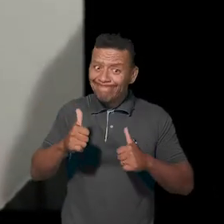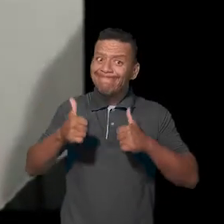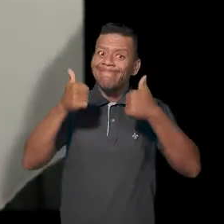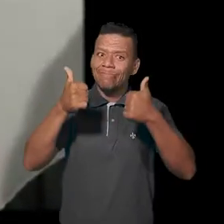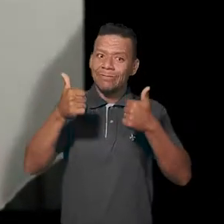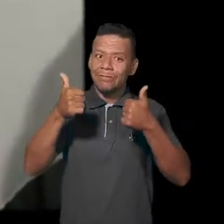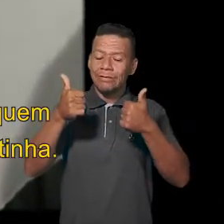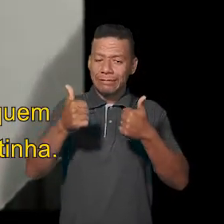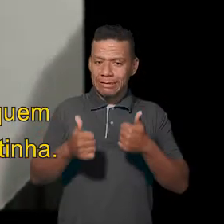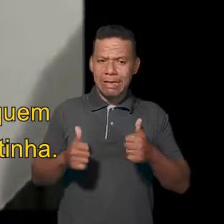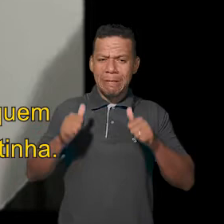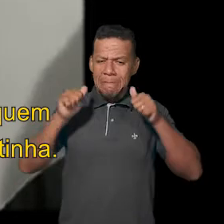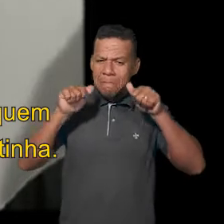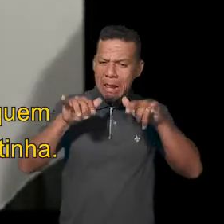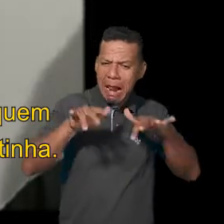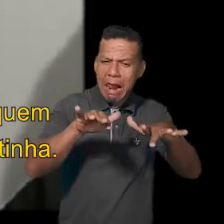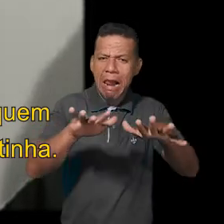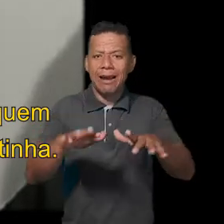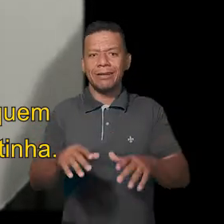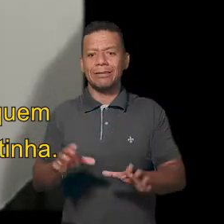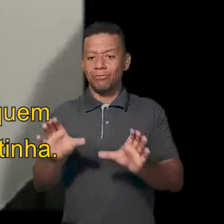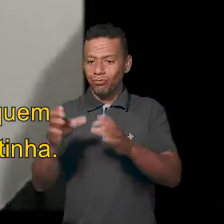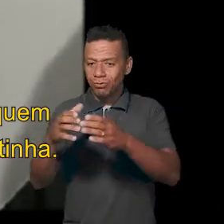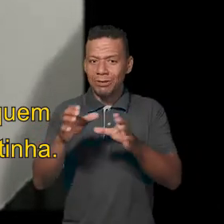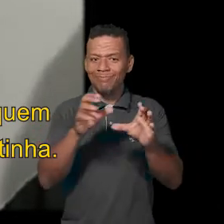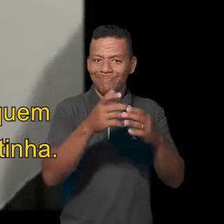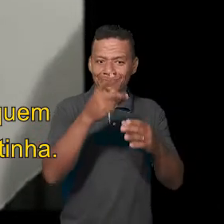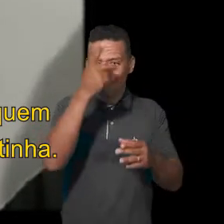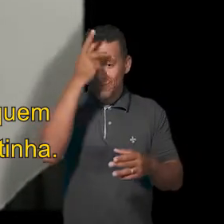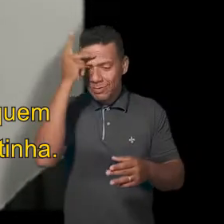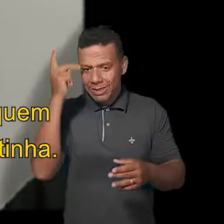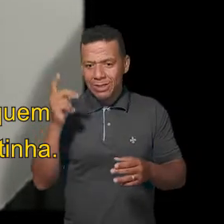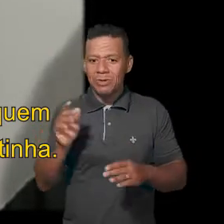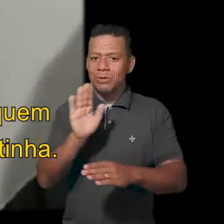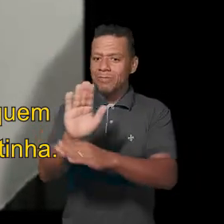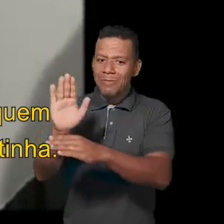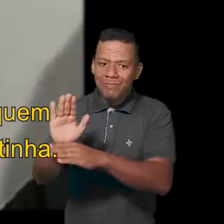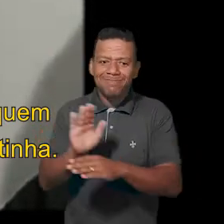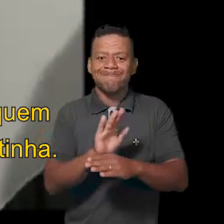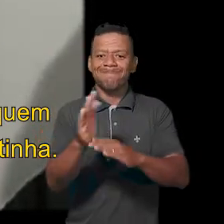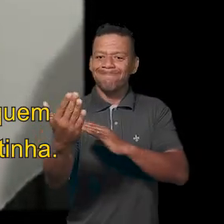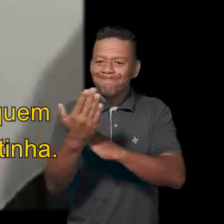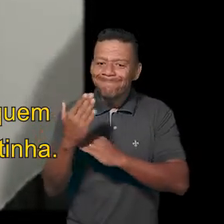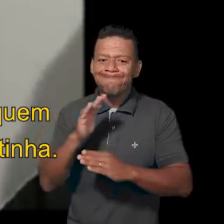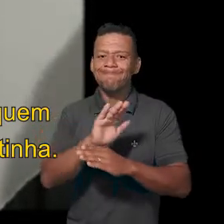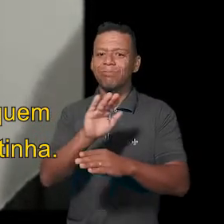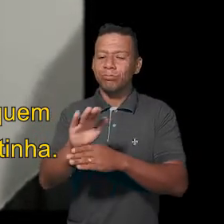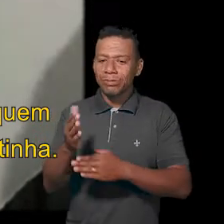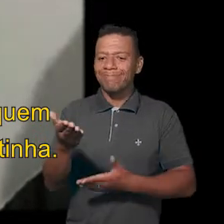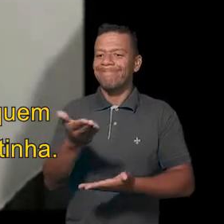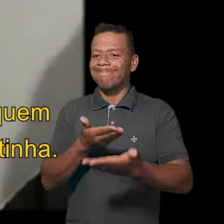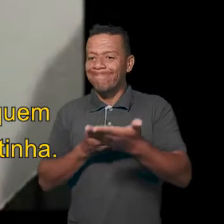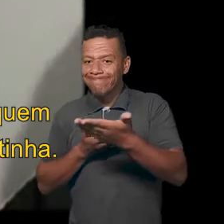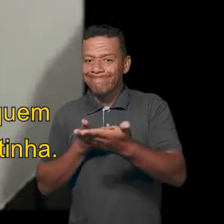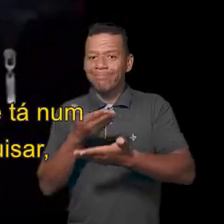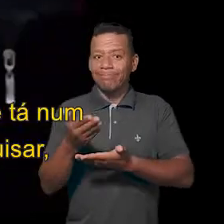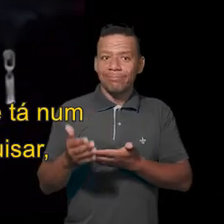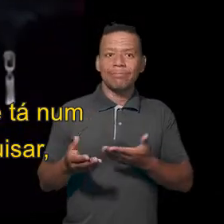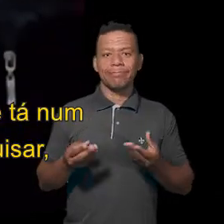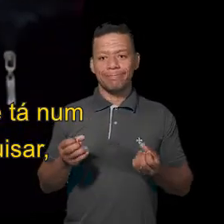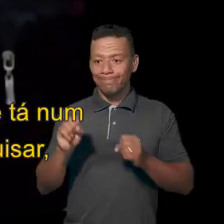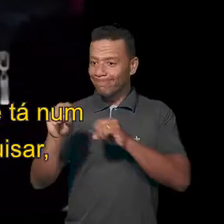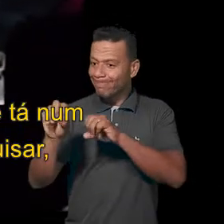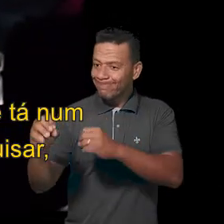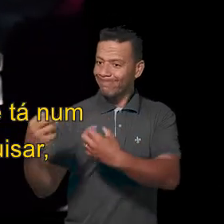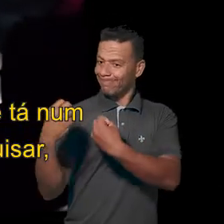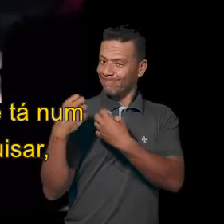mobilizou muita gente, mobilizou esse coletivo de pessoas em se ajudar, quem já tinha experiência com edital, ajudando quem não tinha. O que